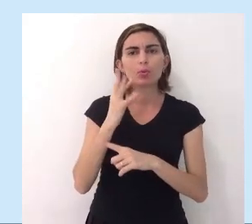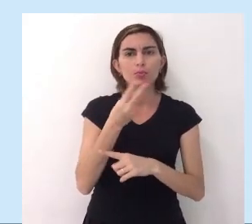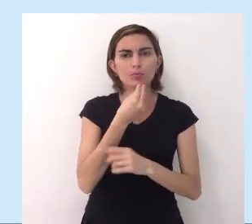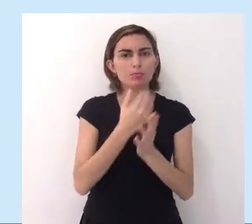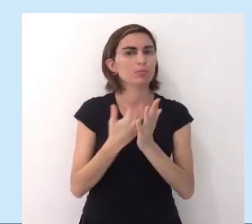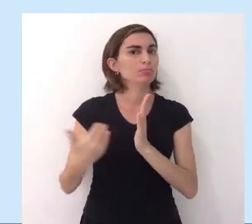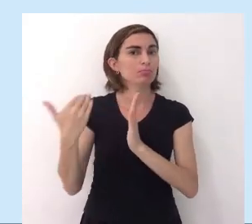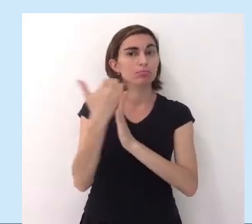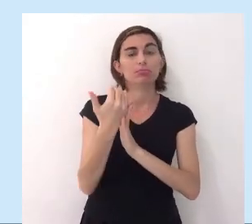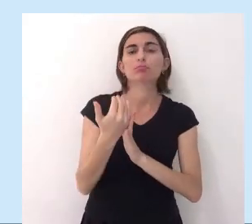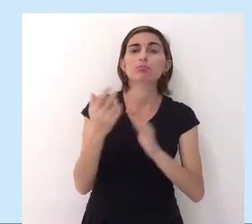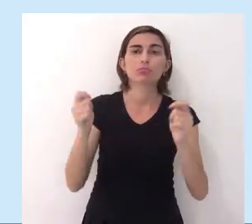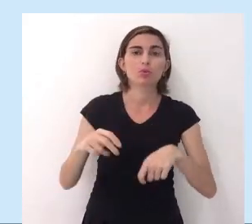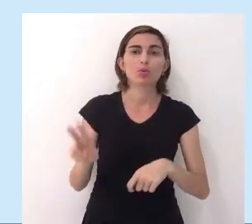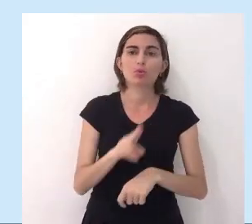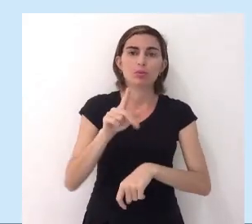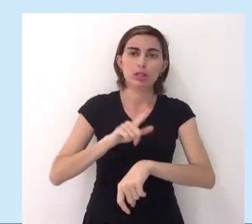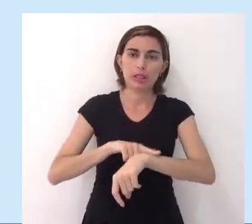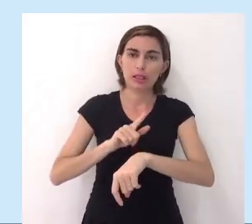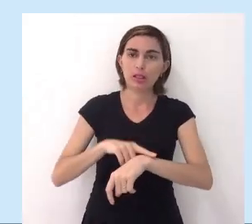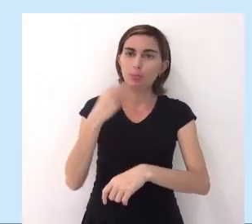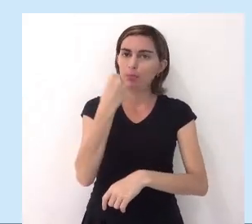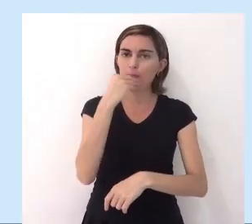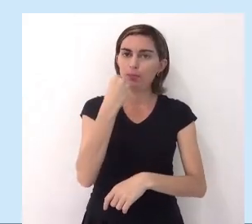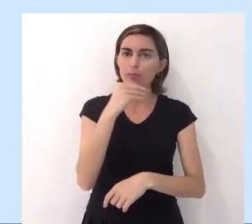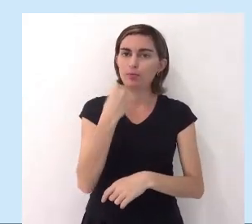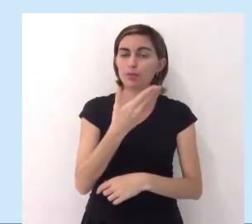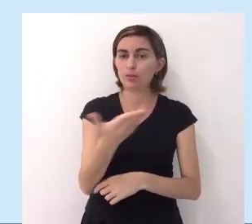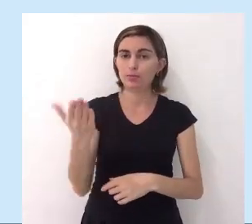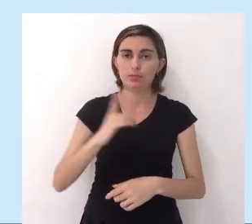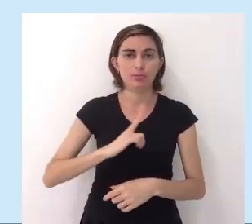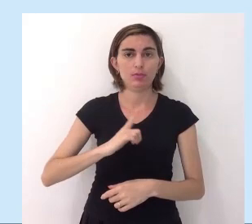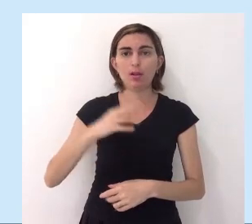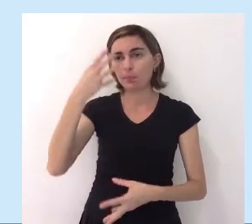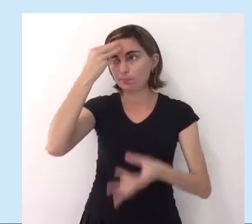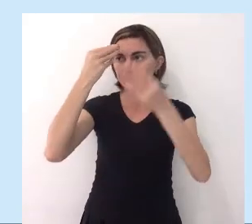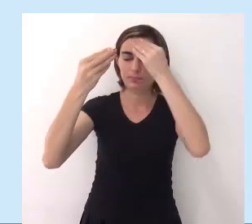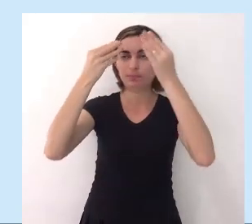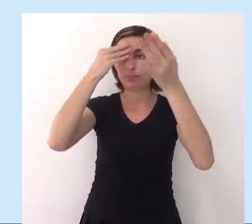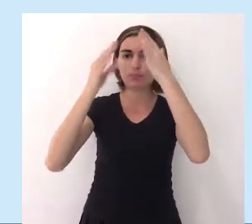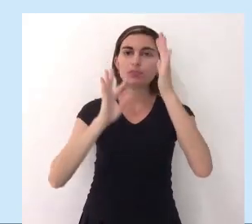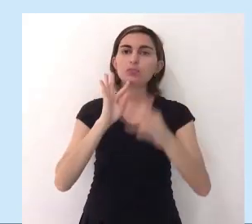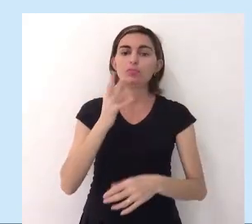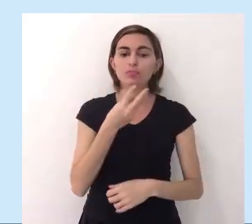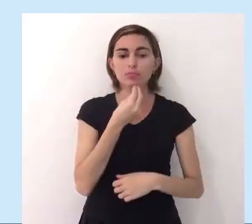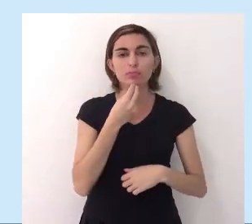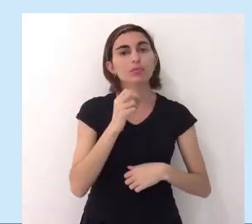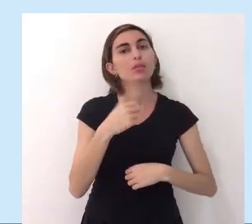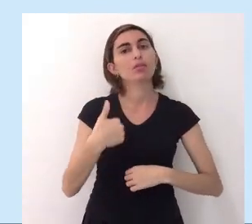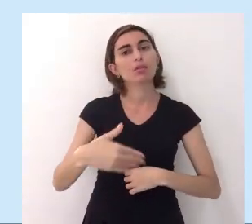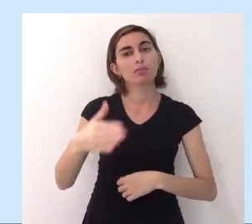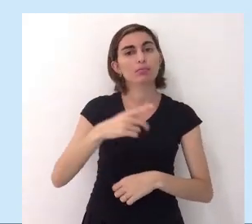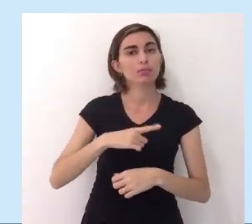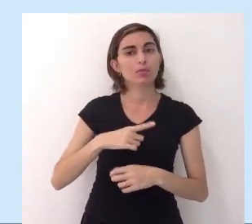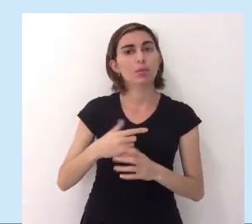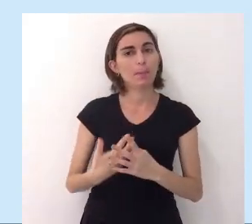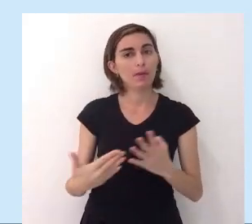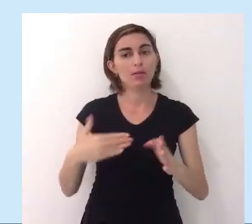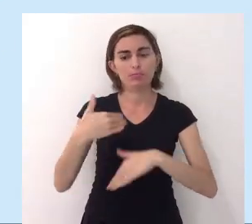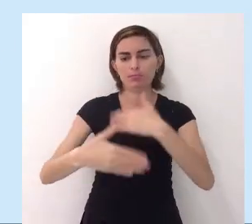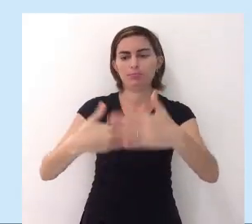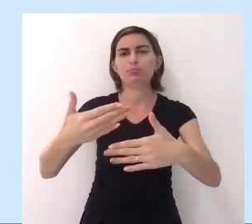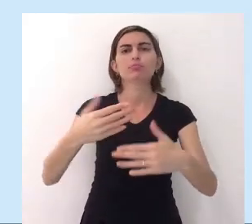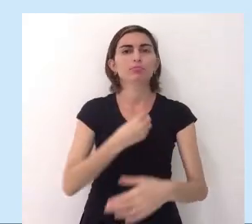conhecimento o máximo que der e usem o tempo disponível que vocês têm para absorver conhecimento, porque aí vocês têm uma